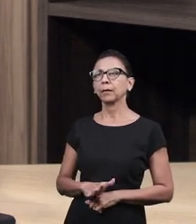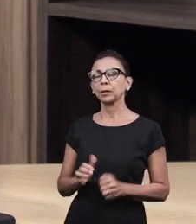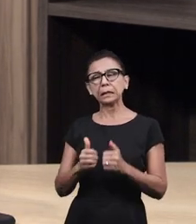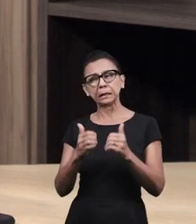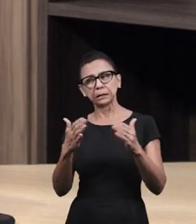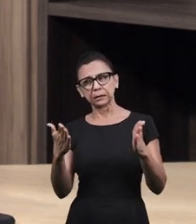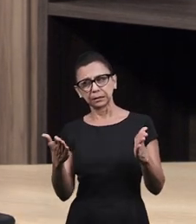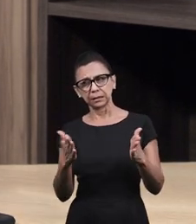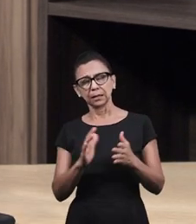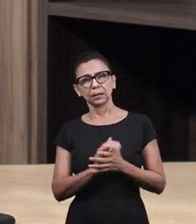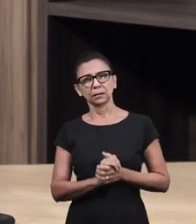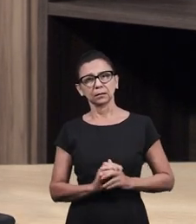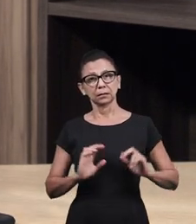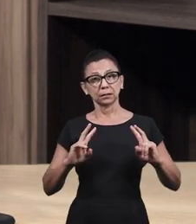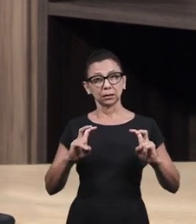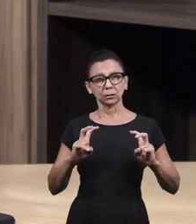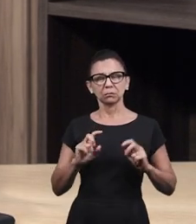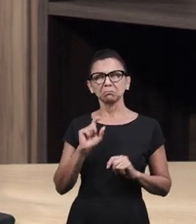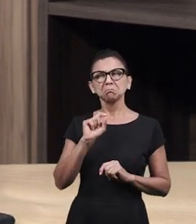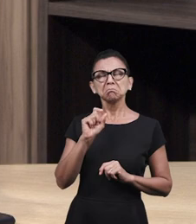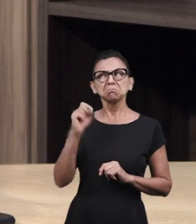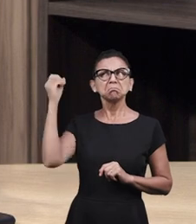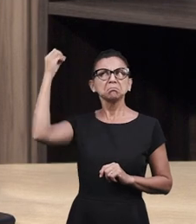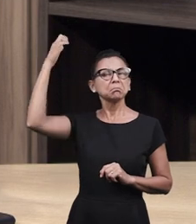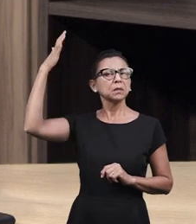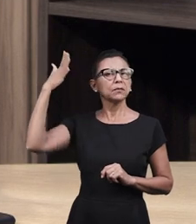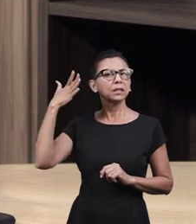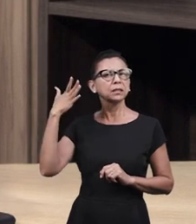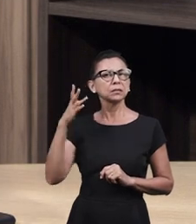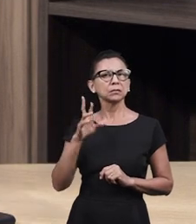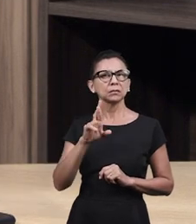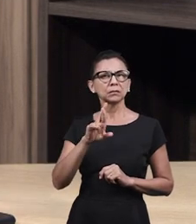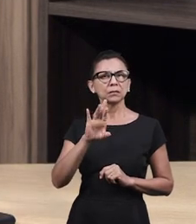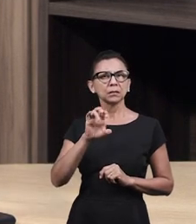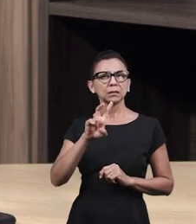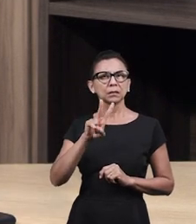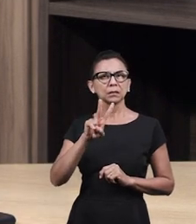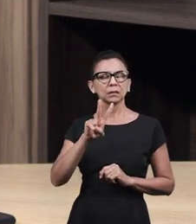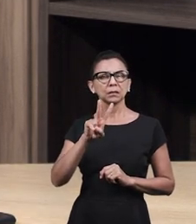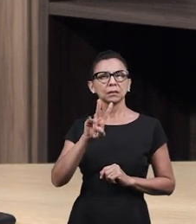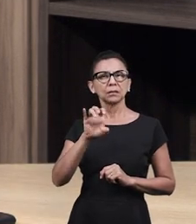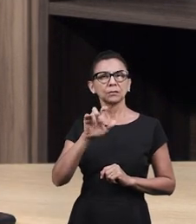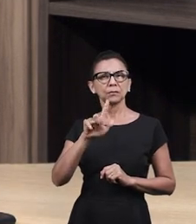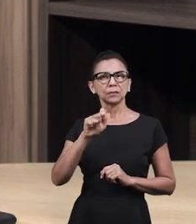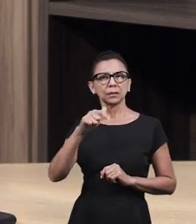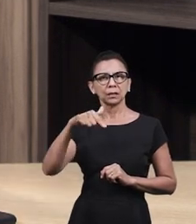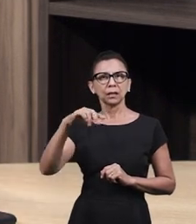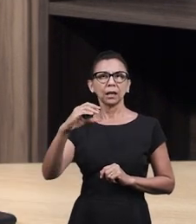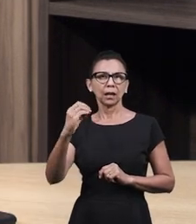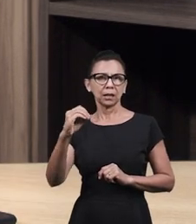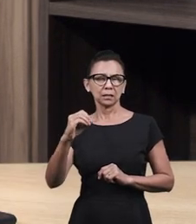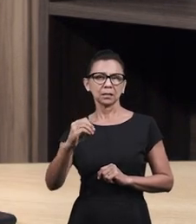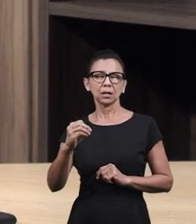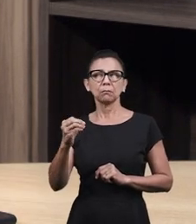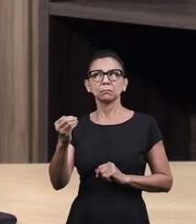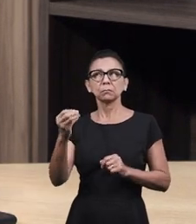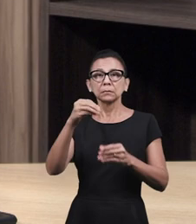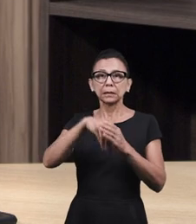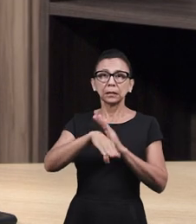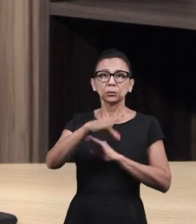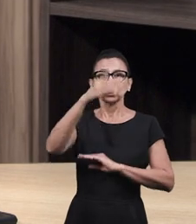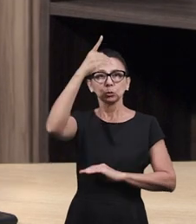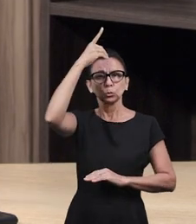abordagem, quando a gente fala sobre a revelação, nós sabemos que a revelação é uma das características do dom de ciência. Já